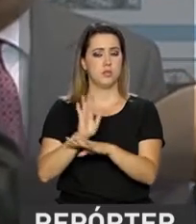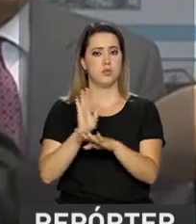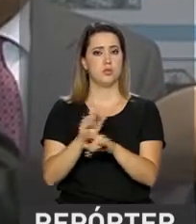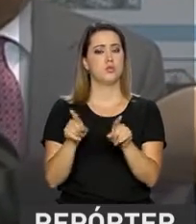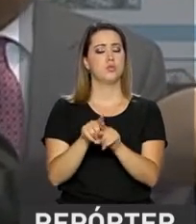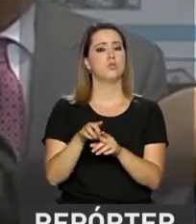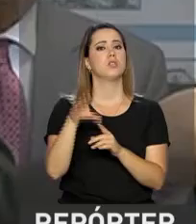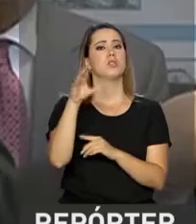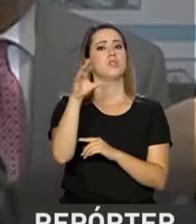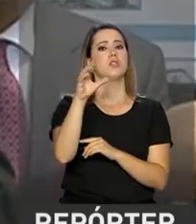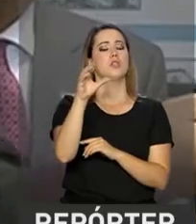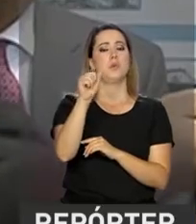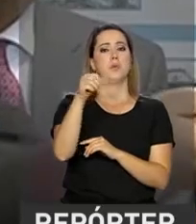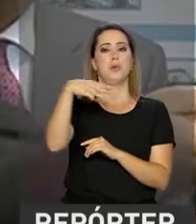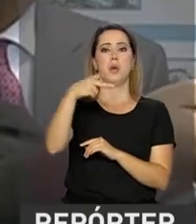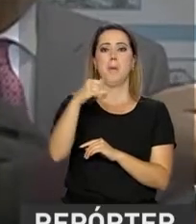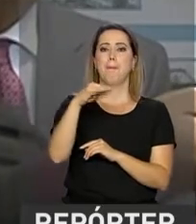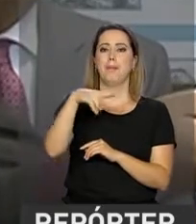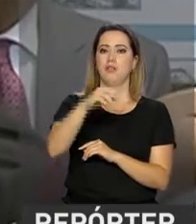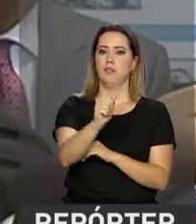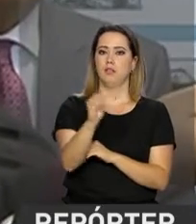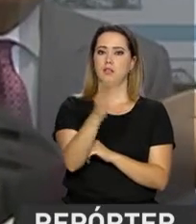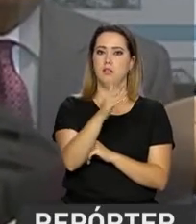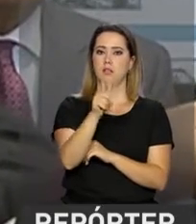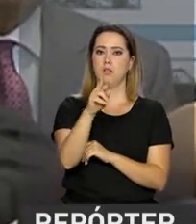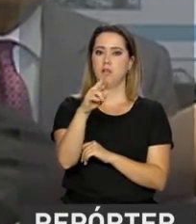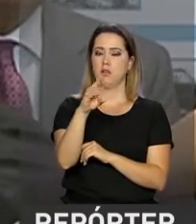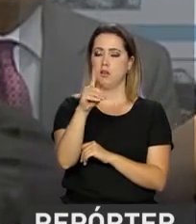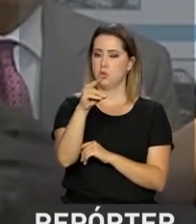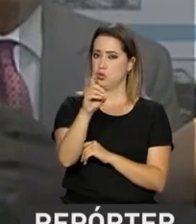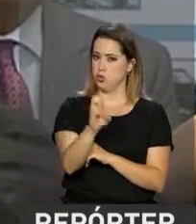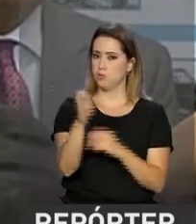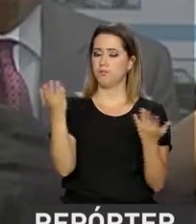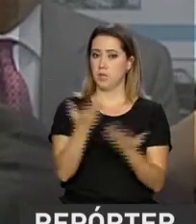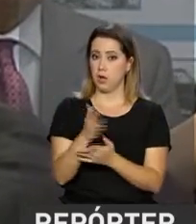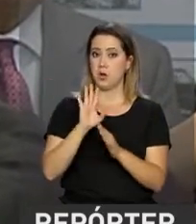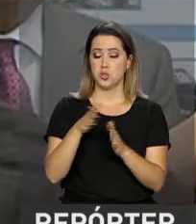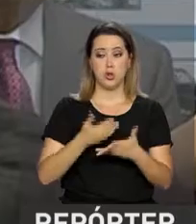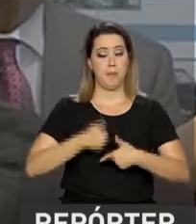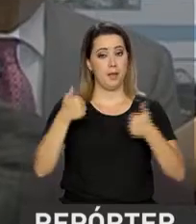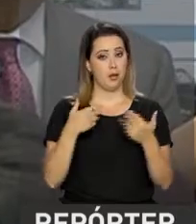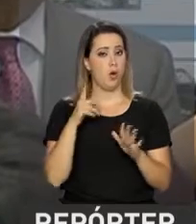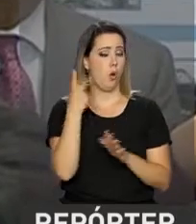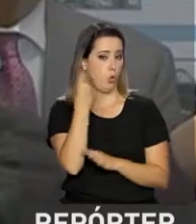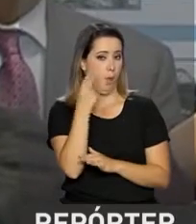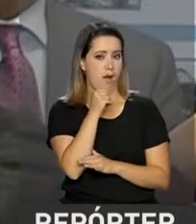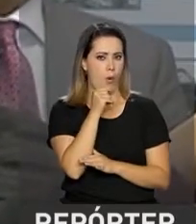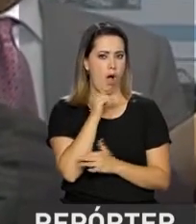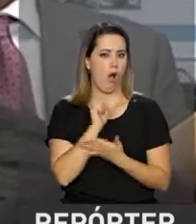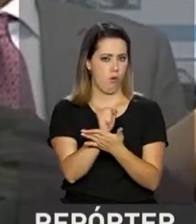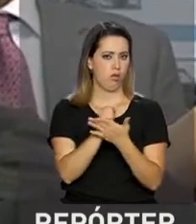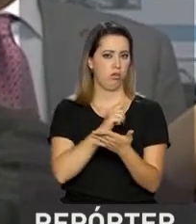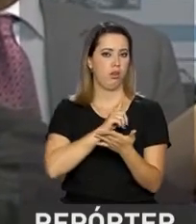de Campina Grande, que estava em condição de colapso e neste momento já eleva-se ao status de normalidade de